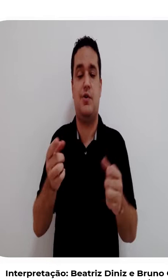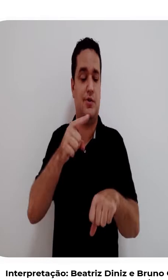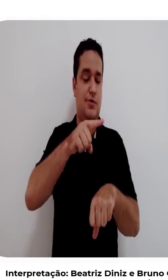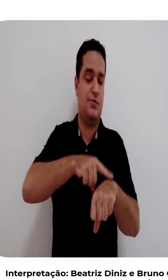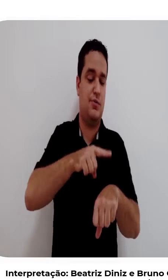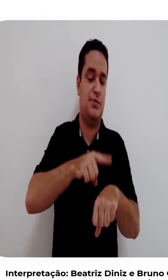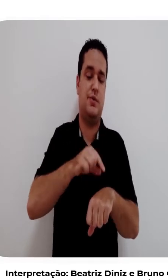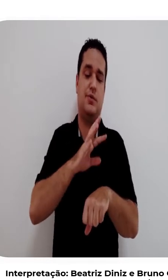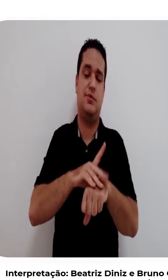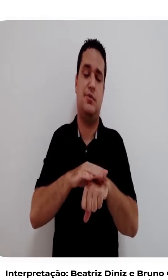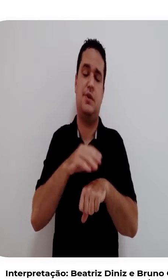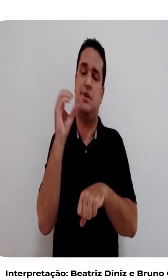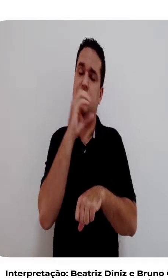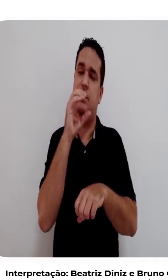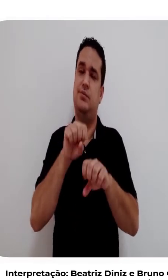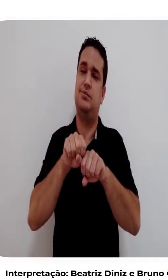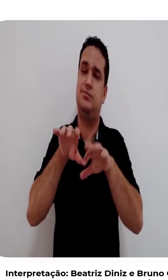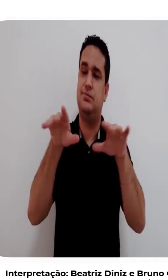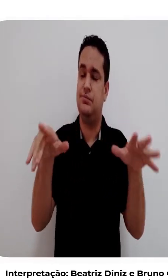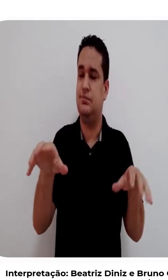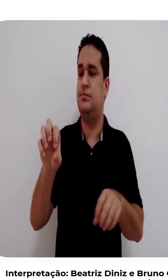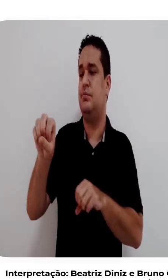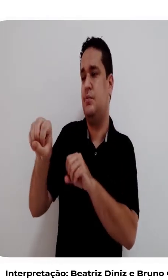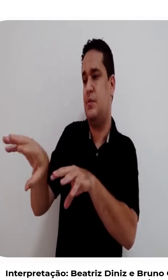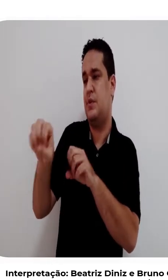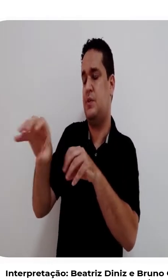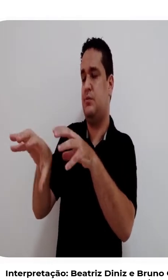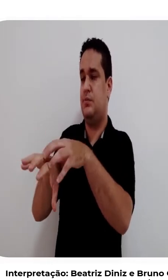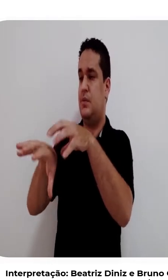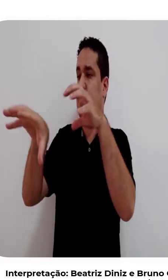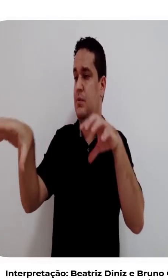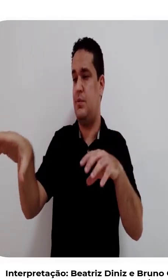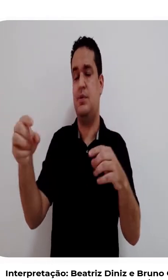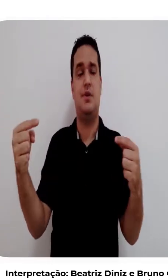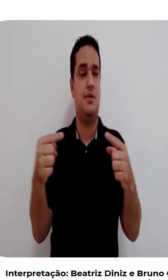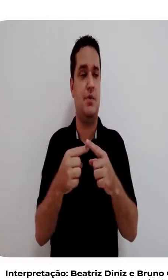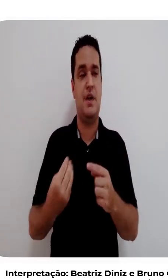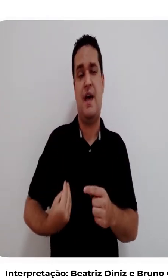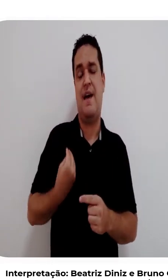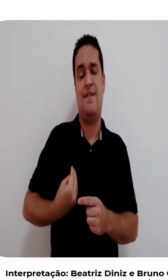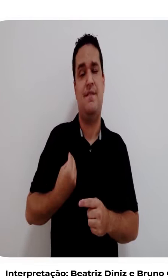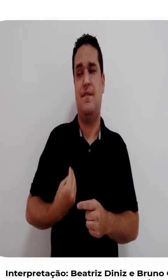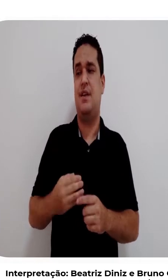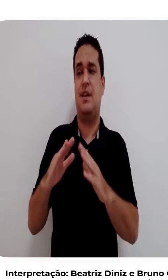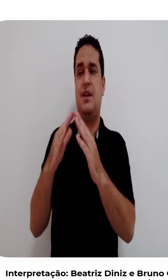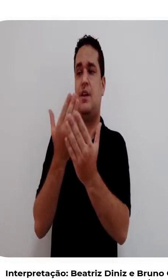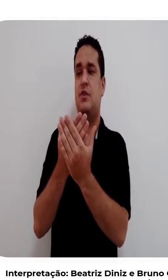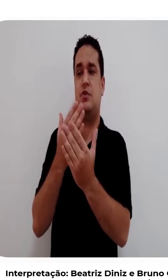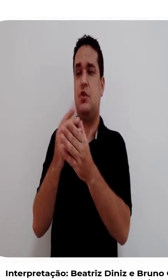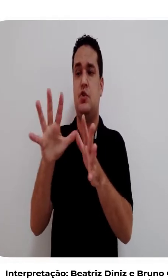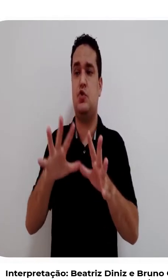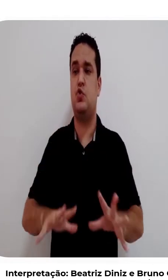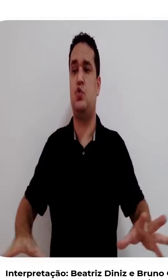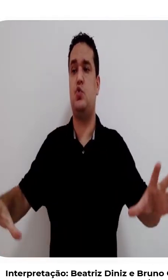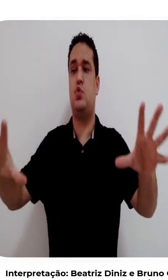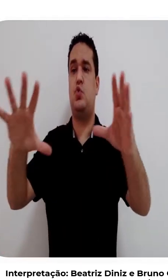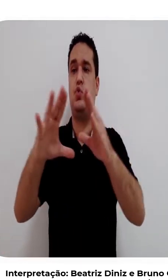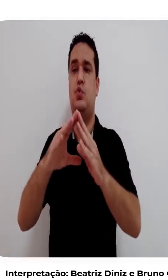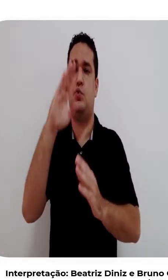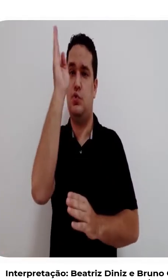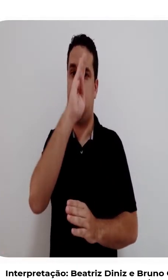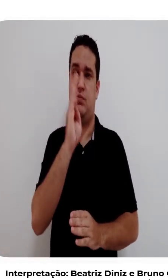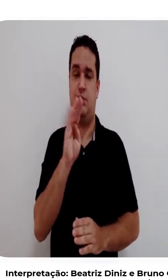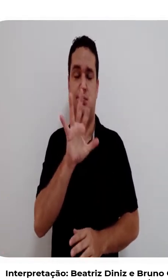pandemia e isolamento social, o ensino remoto passou a fazer parte da realidade das escolas brasileiras de forma abrupta e